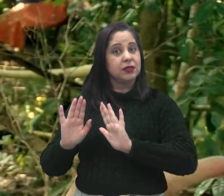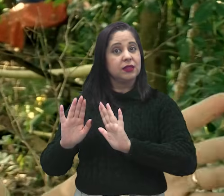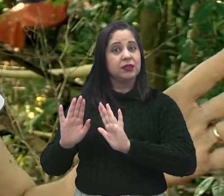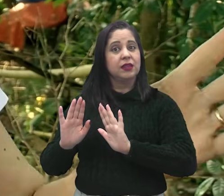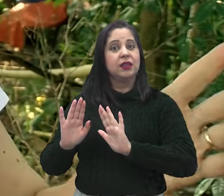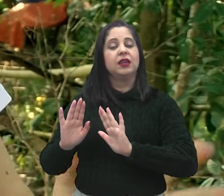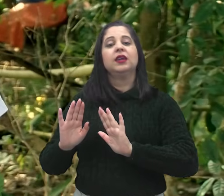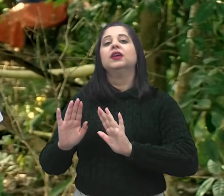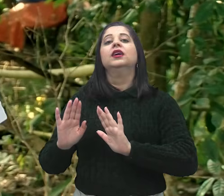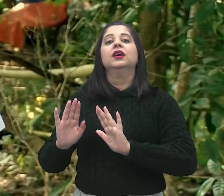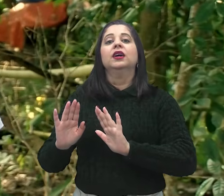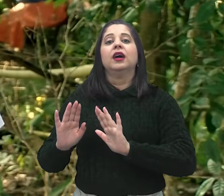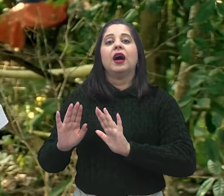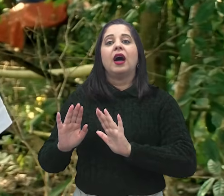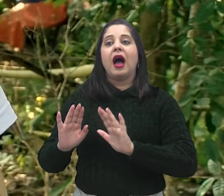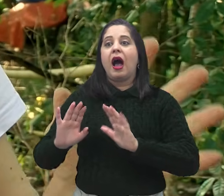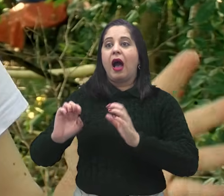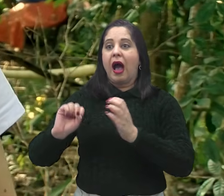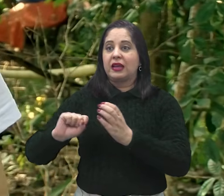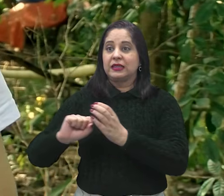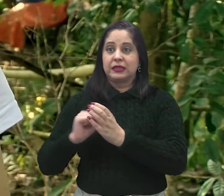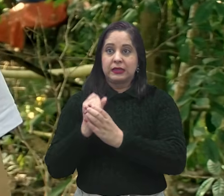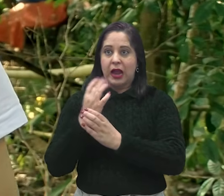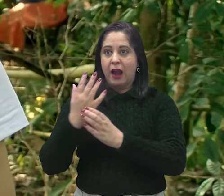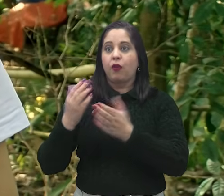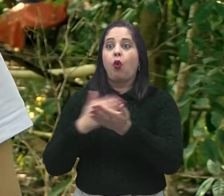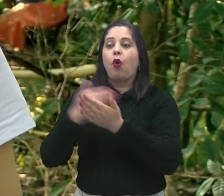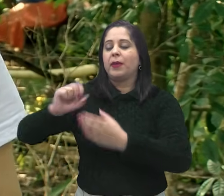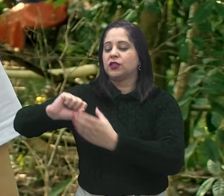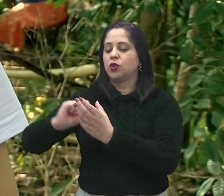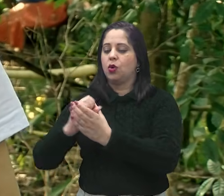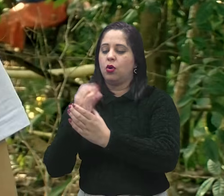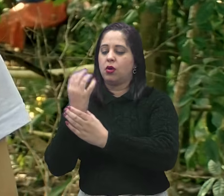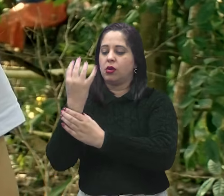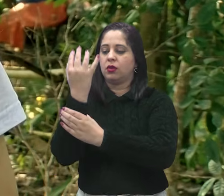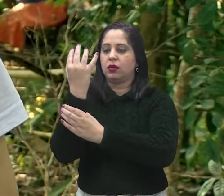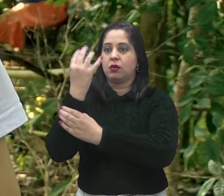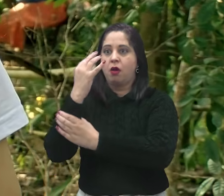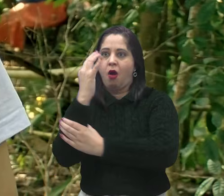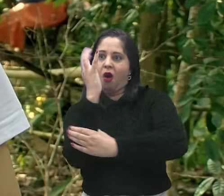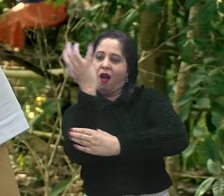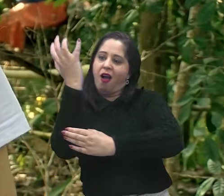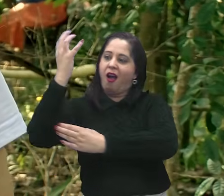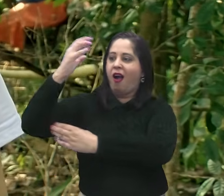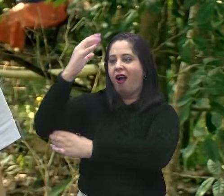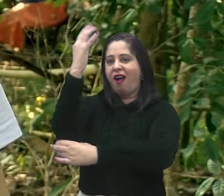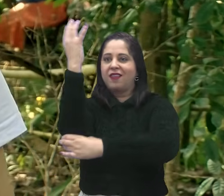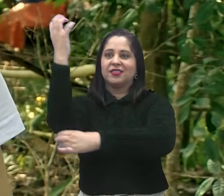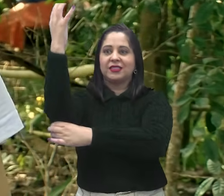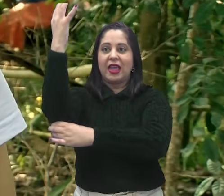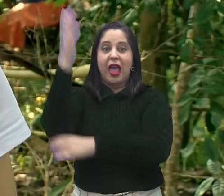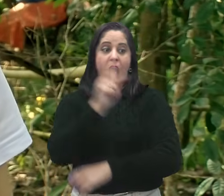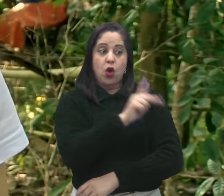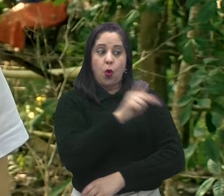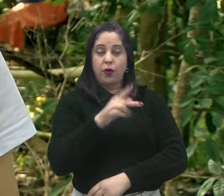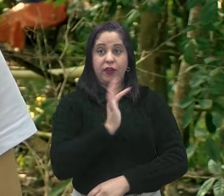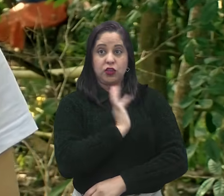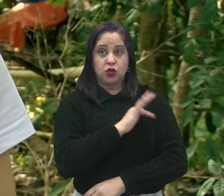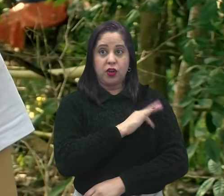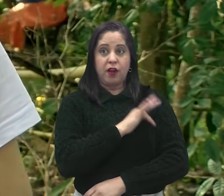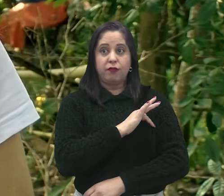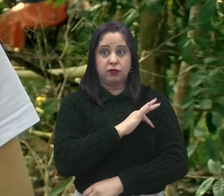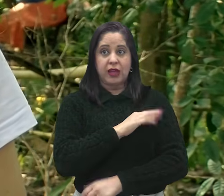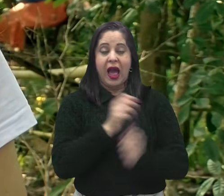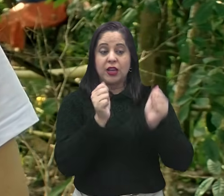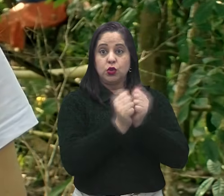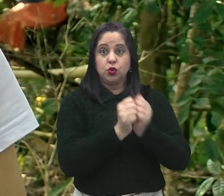modificação, que as árvores já estavam um pouco mais crescidas e que veio o professor da Fundasa aqui, com as crianças da Fundasa, fazer